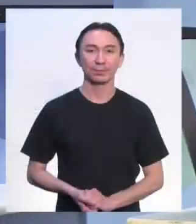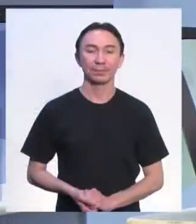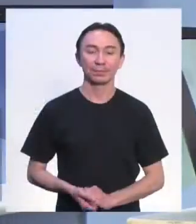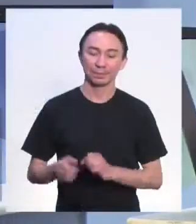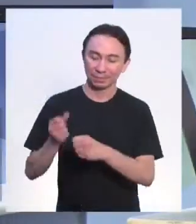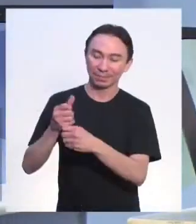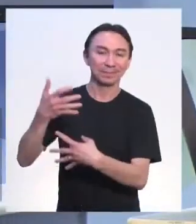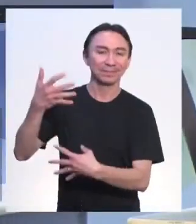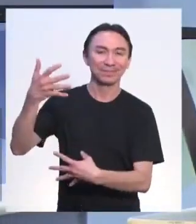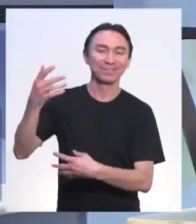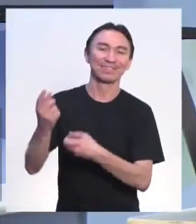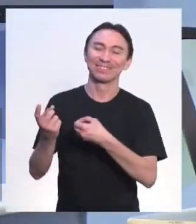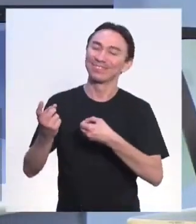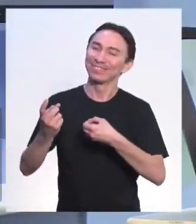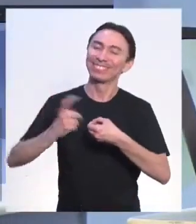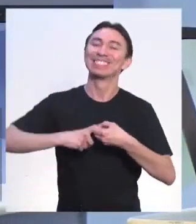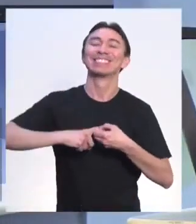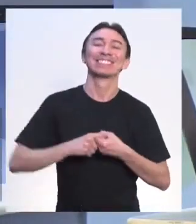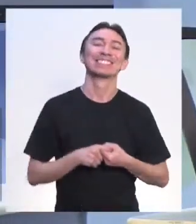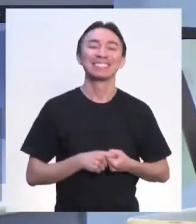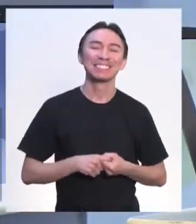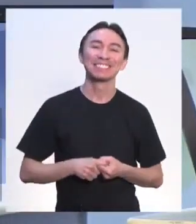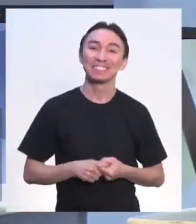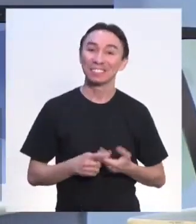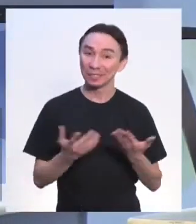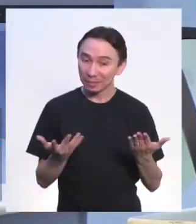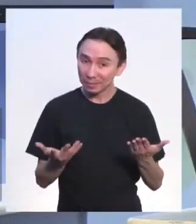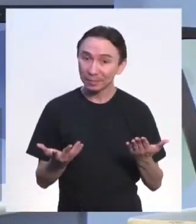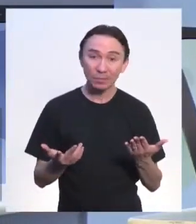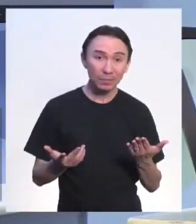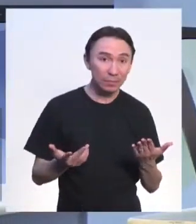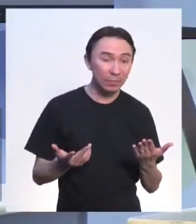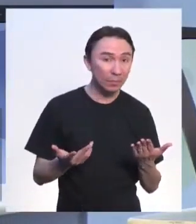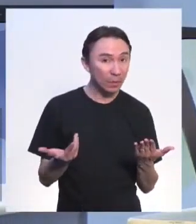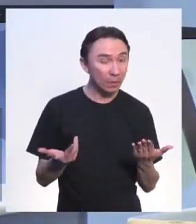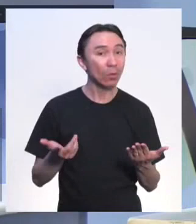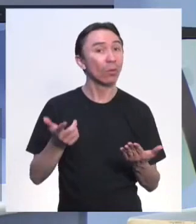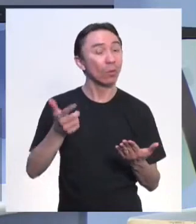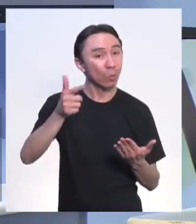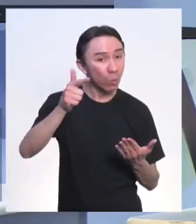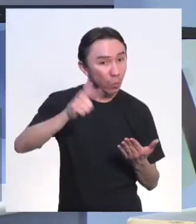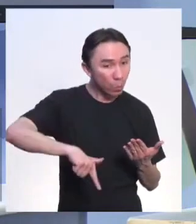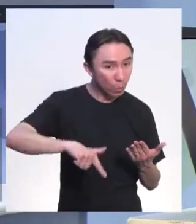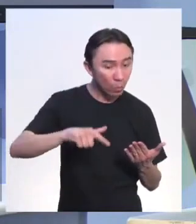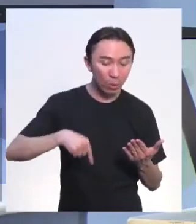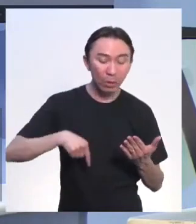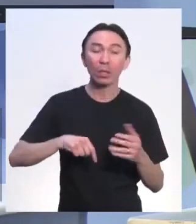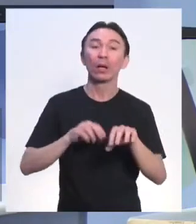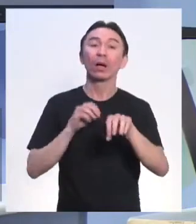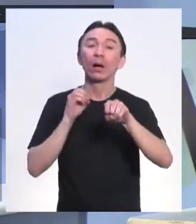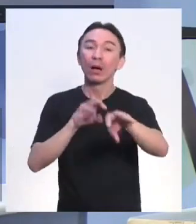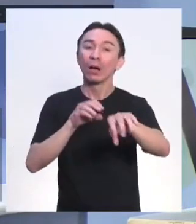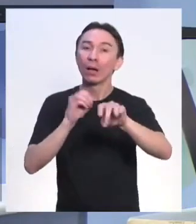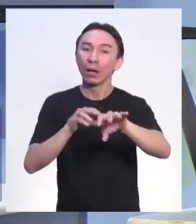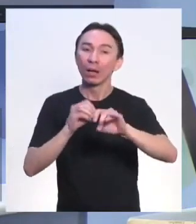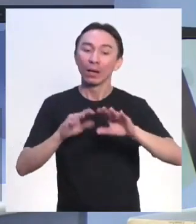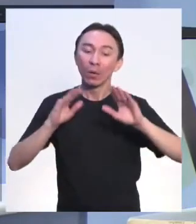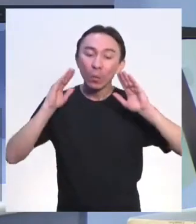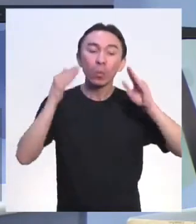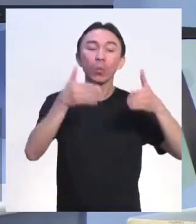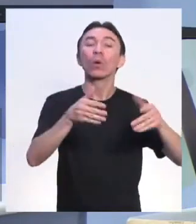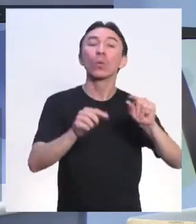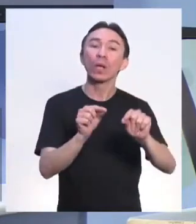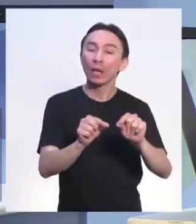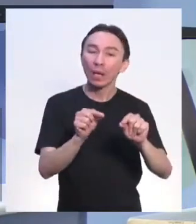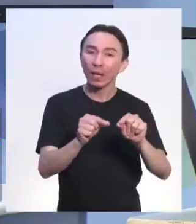voltamos do chat. Pessoal, quero reforçar a ideia que hoje o objetivo da nossa aula é a comparação dos